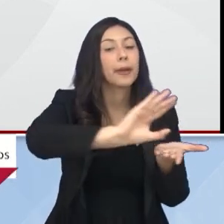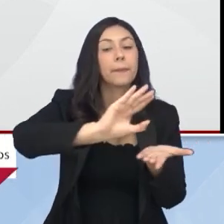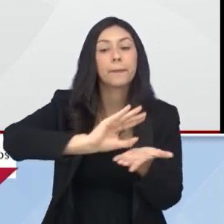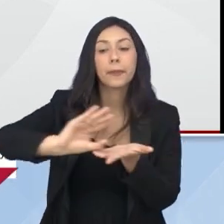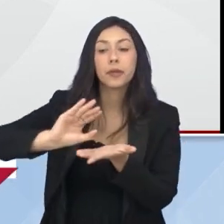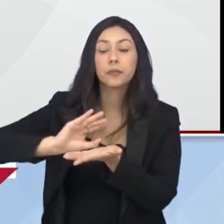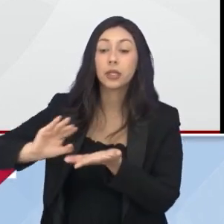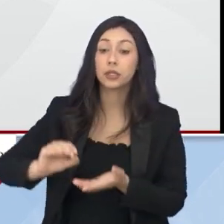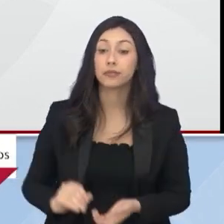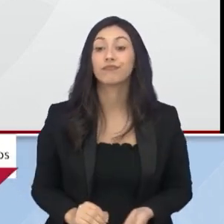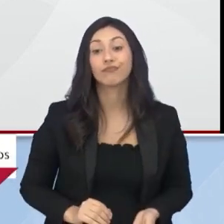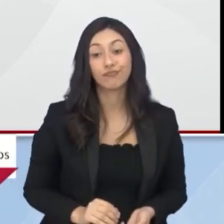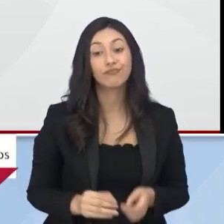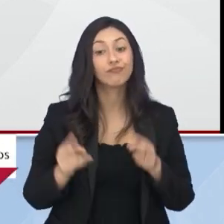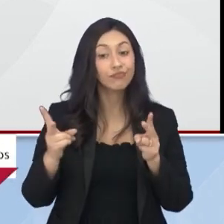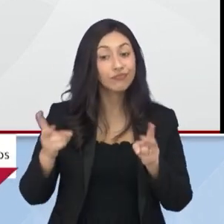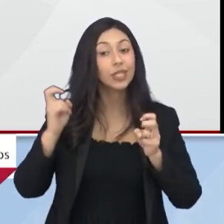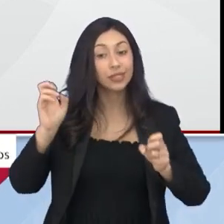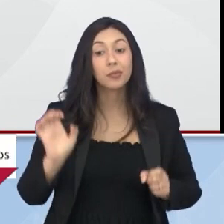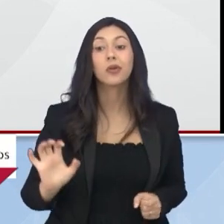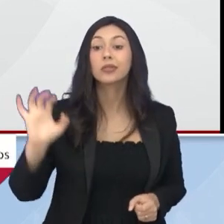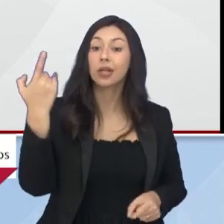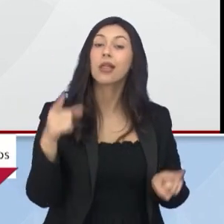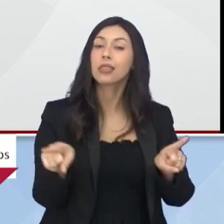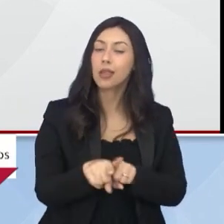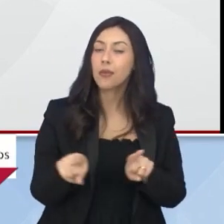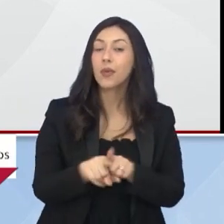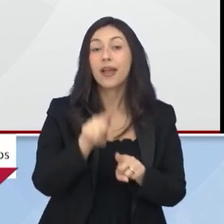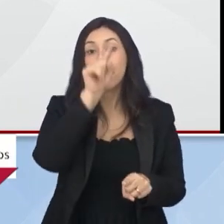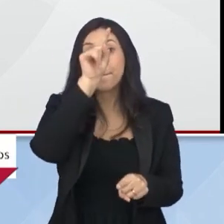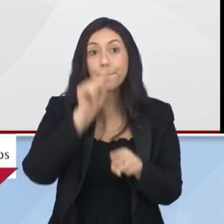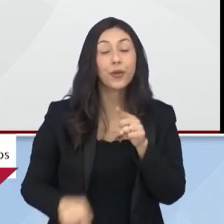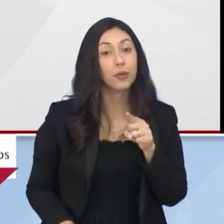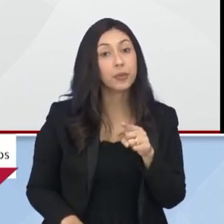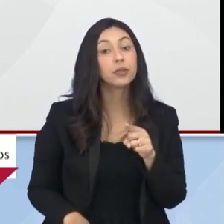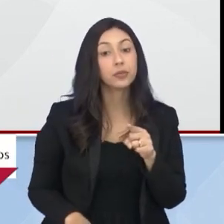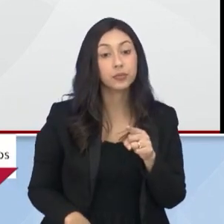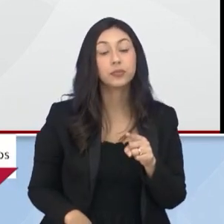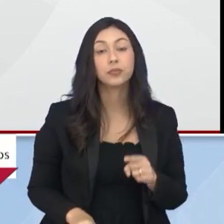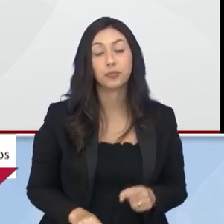gente vê acontecer bastante também é outra coisa que é proibido né